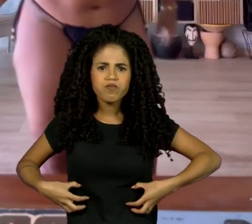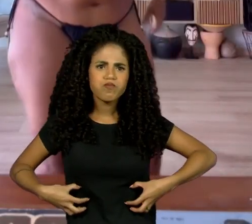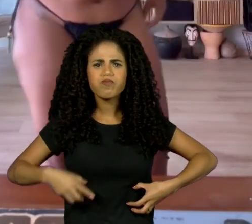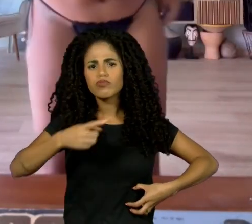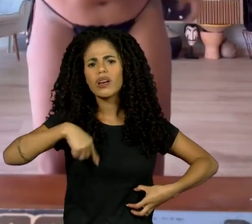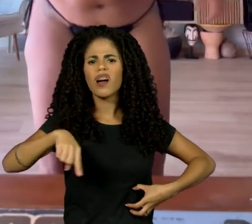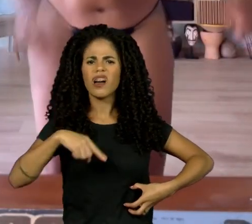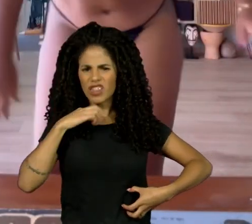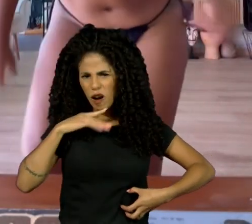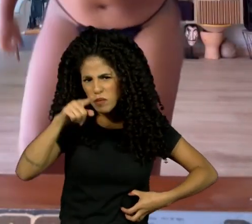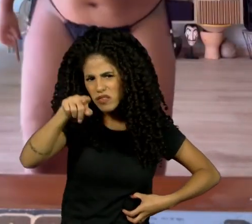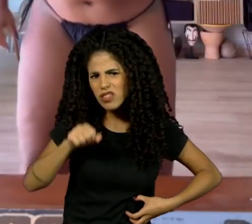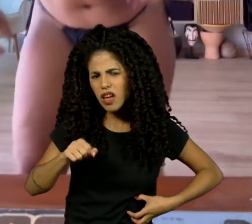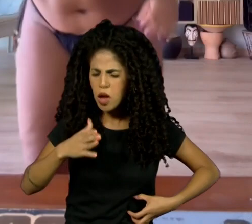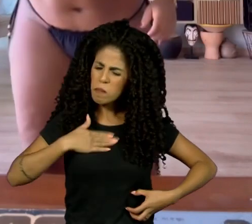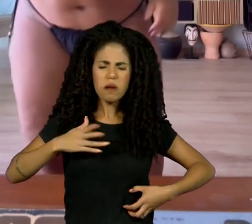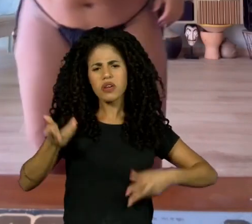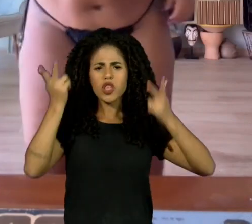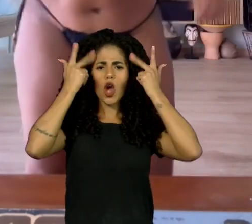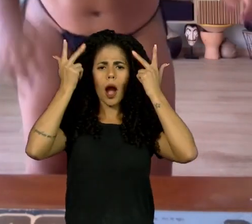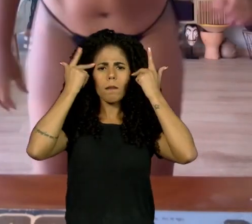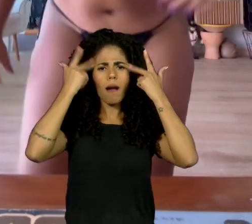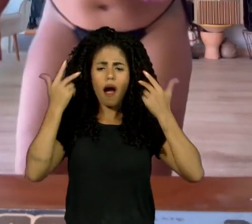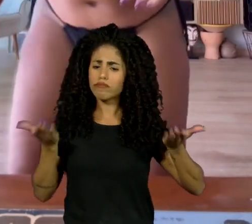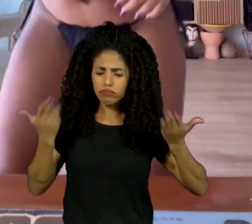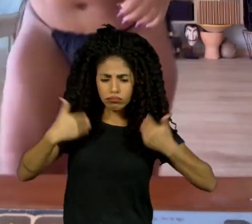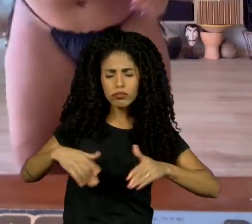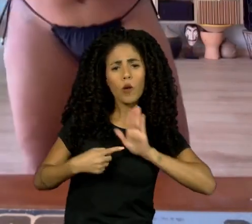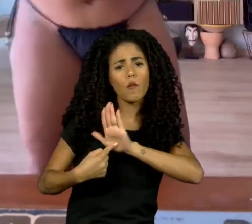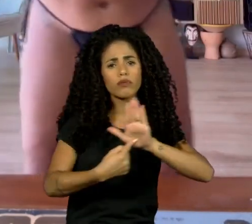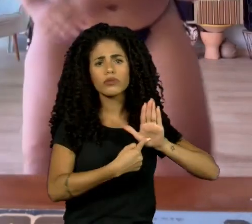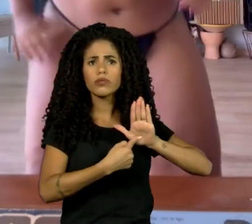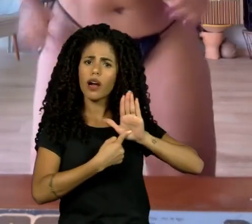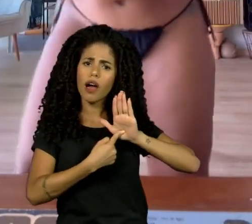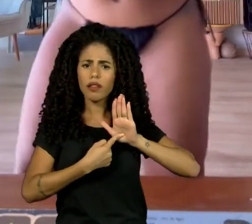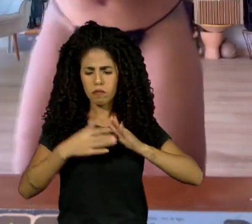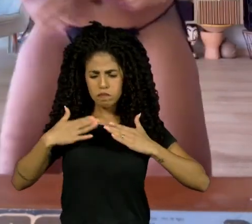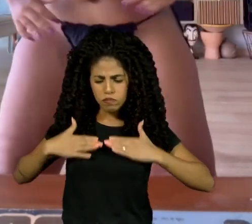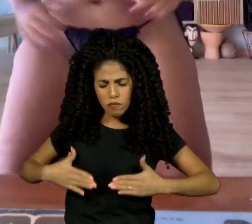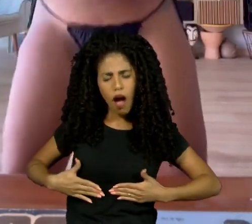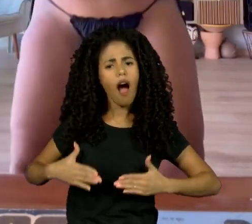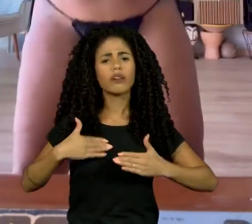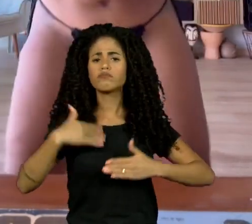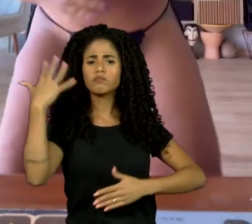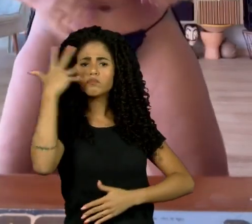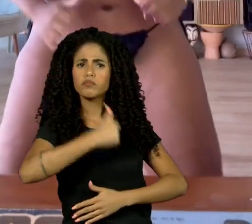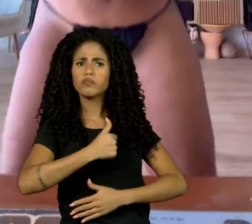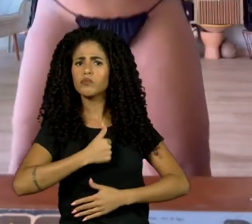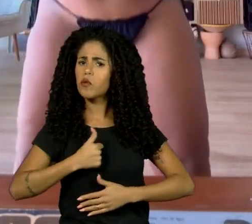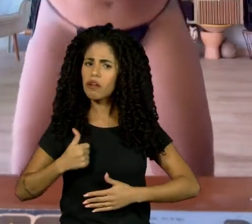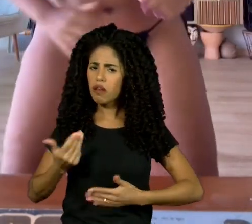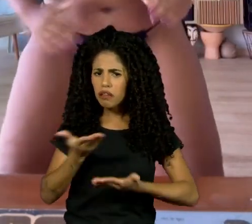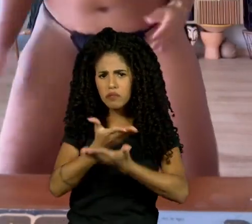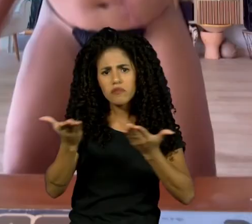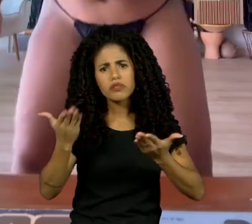pra quem, porque pra mim tá aqui organizada, que a menina falou pra mim: sua perna tá cheia de celulite. Eu digo: ô nega, de hoje que eu tô